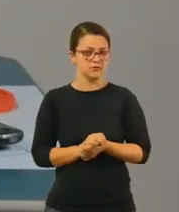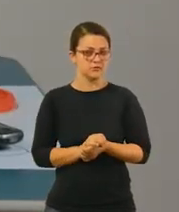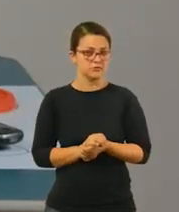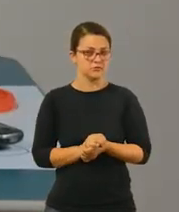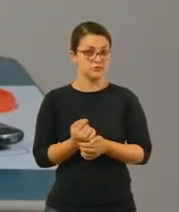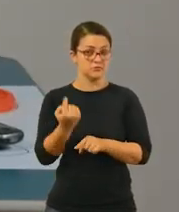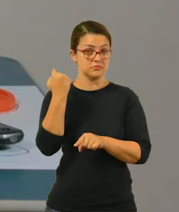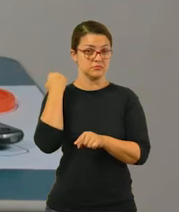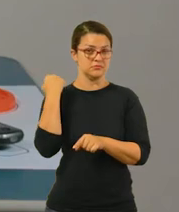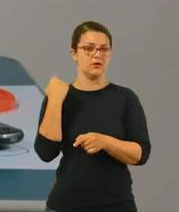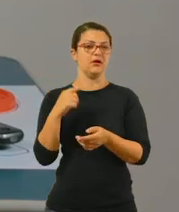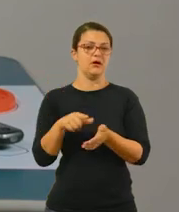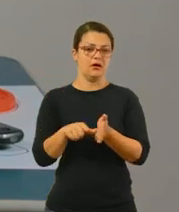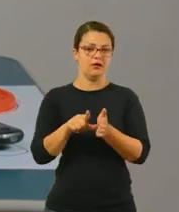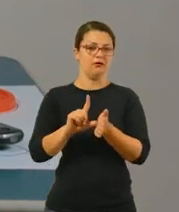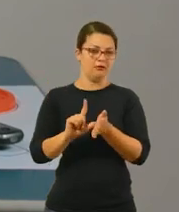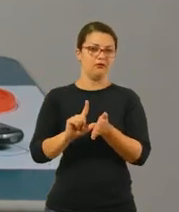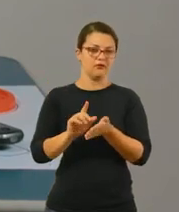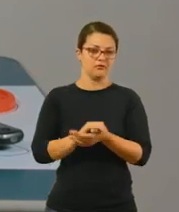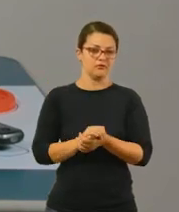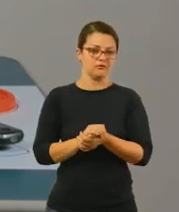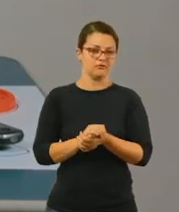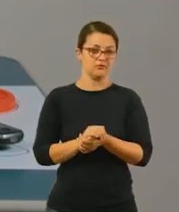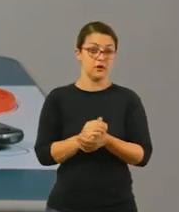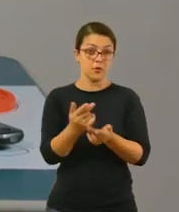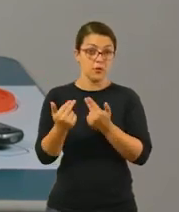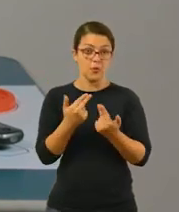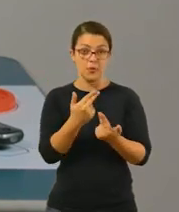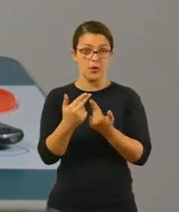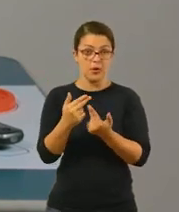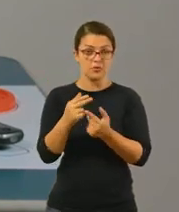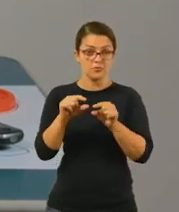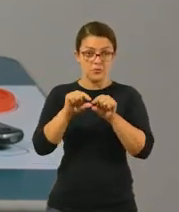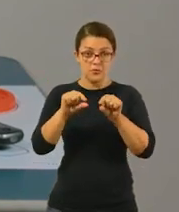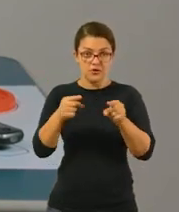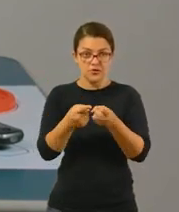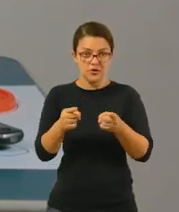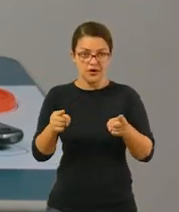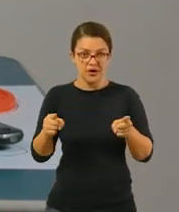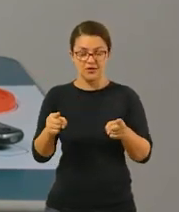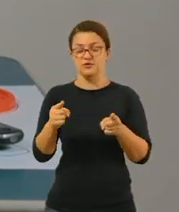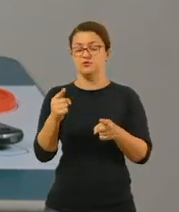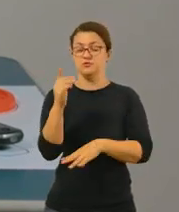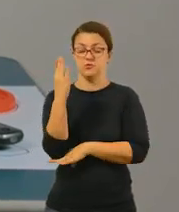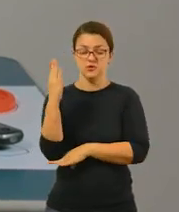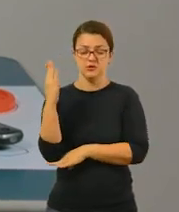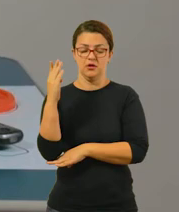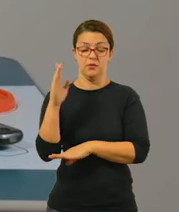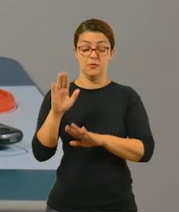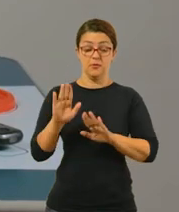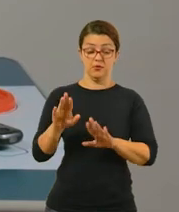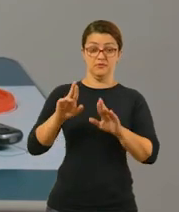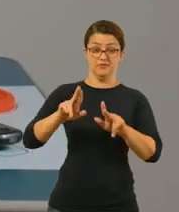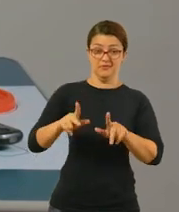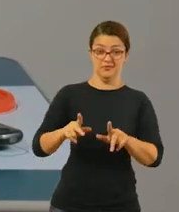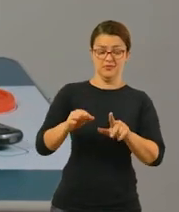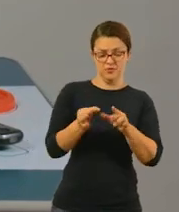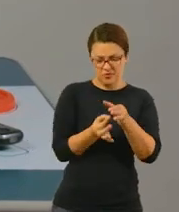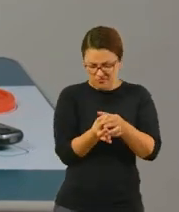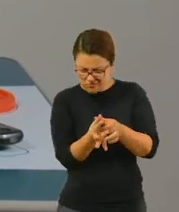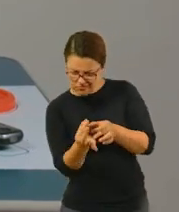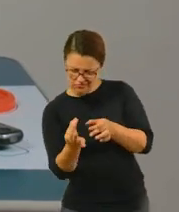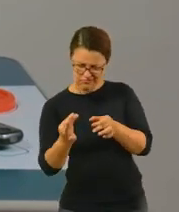com aquela que a gente fez com o macarrão, que a criança ia espetando no palitinho de churrasco. Mas essa ela vai ter que ter uma destreza,